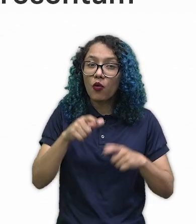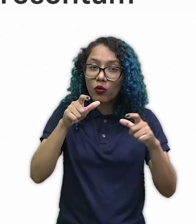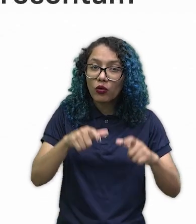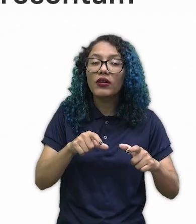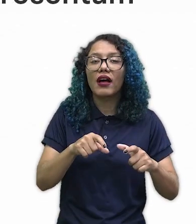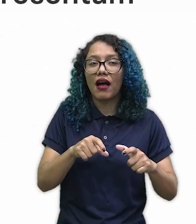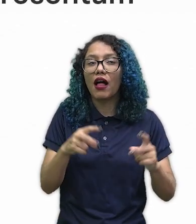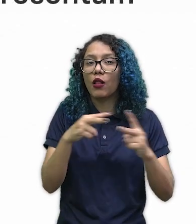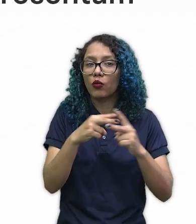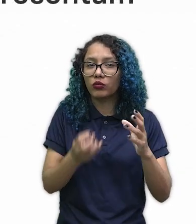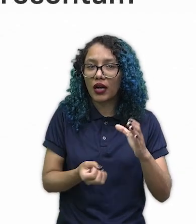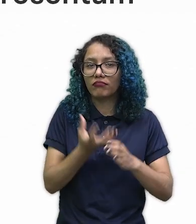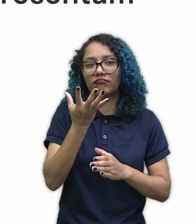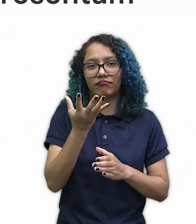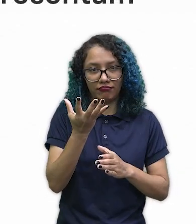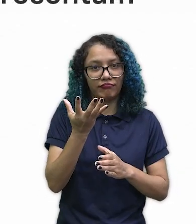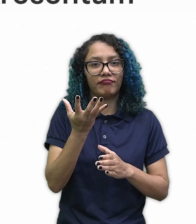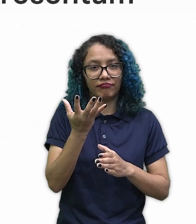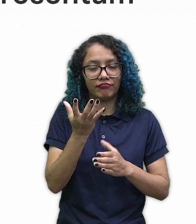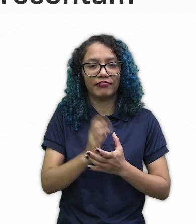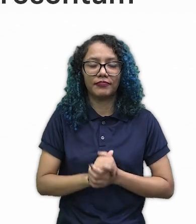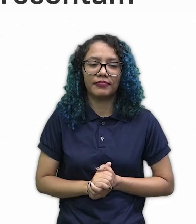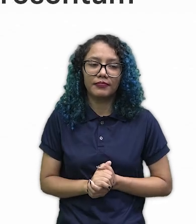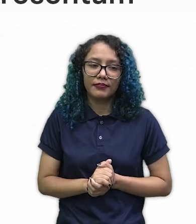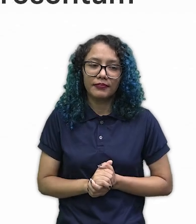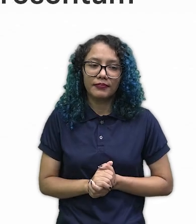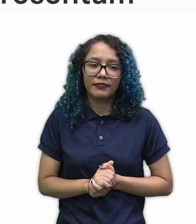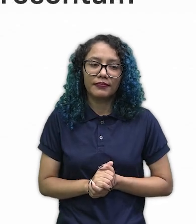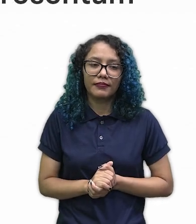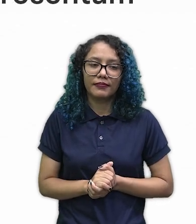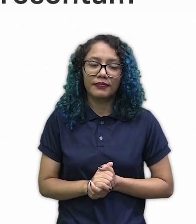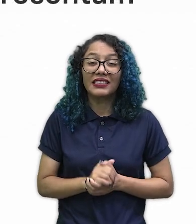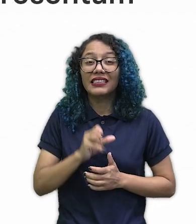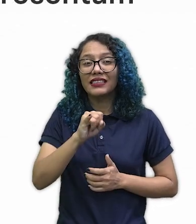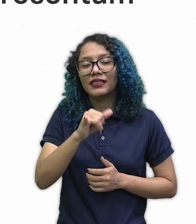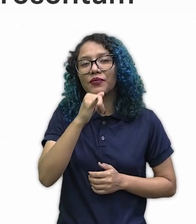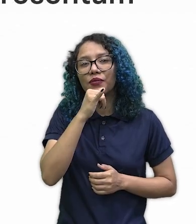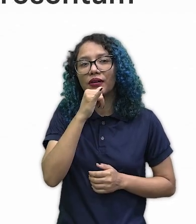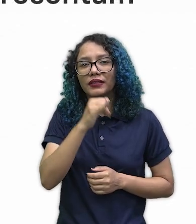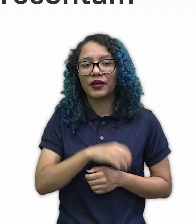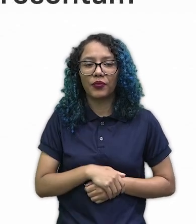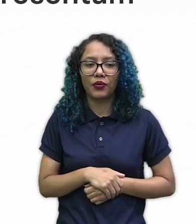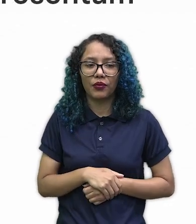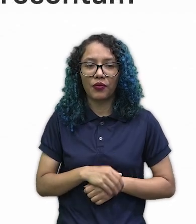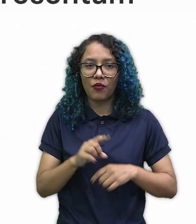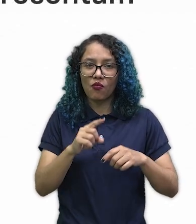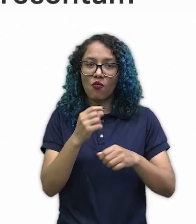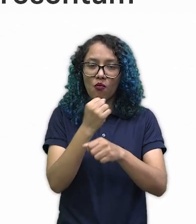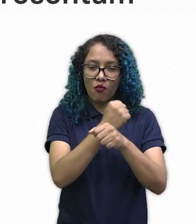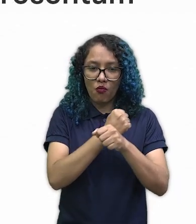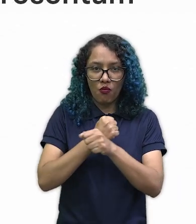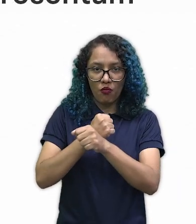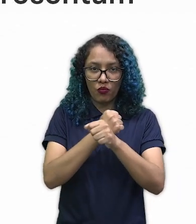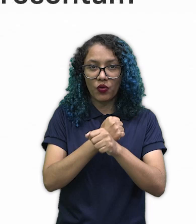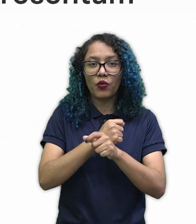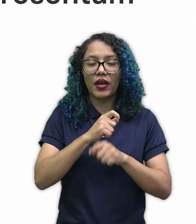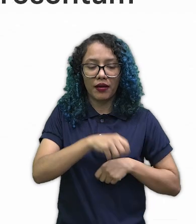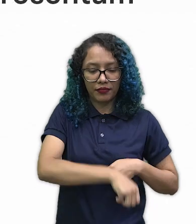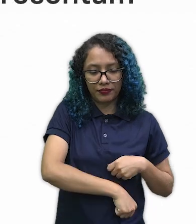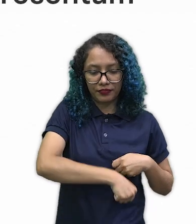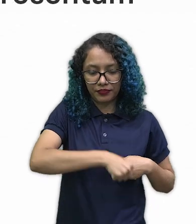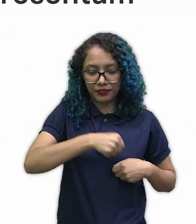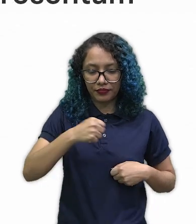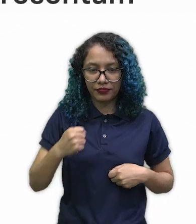surgiu esse tipo de luta. Quando você vê um sujeito com uma armadura bastante peculiar, segurando uma